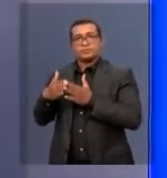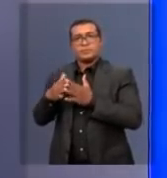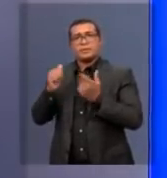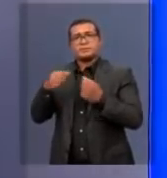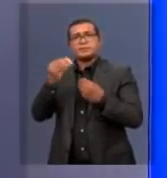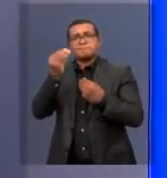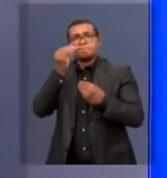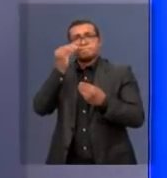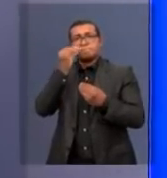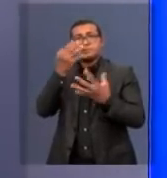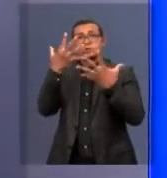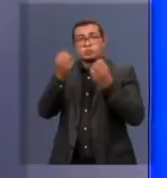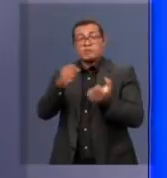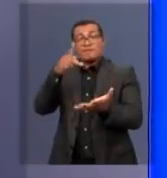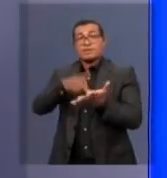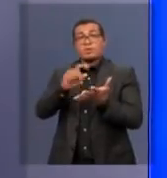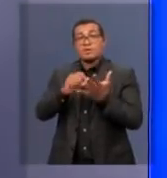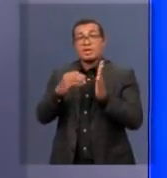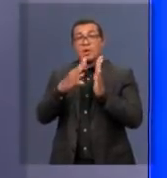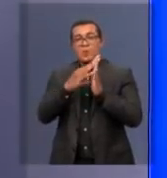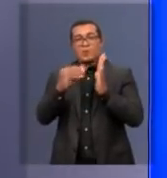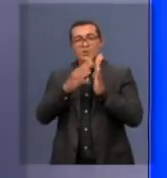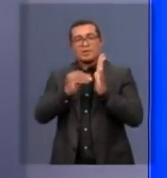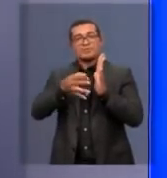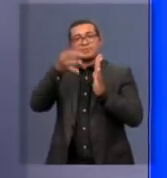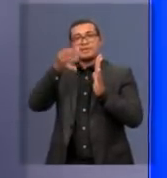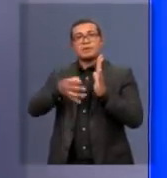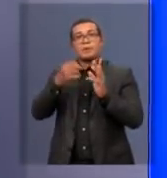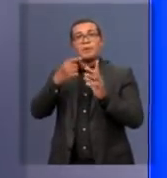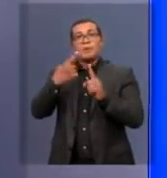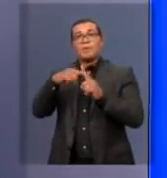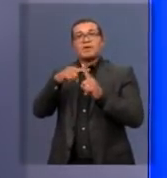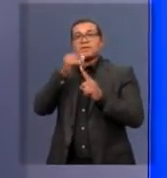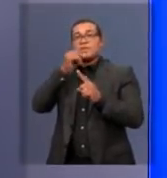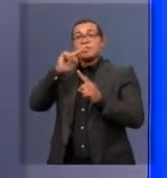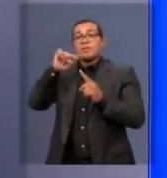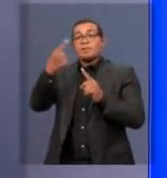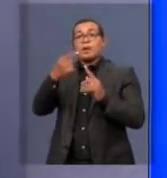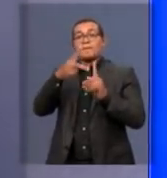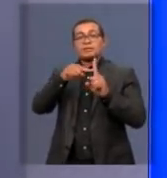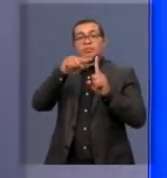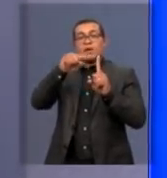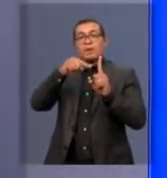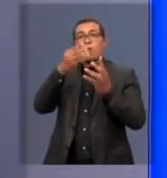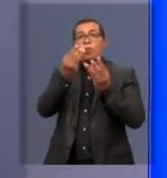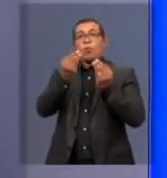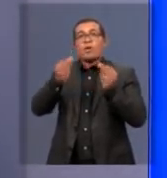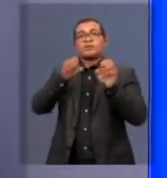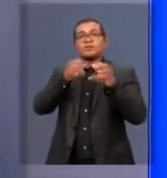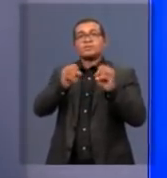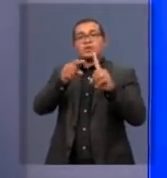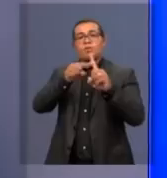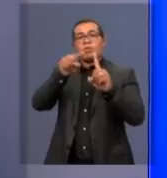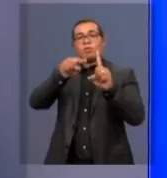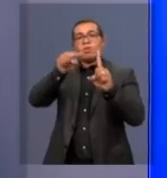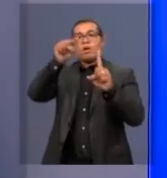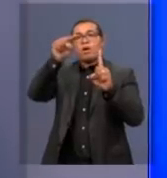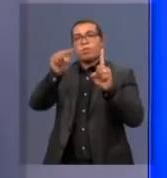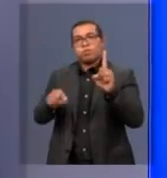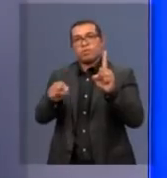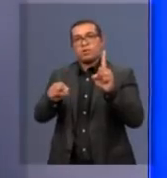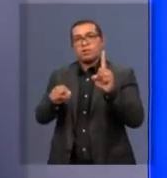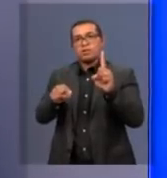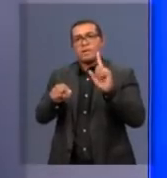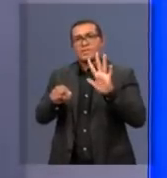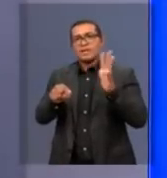foi no governo anterior o aprendizado dos alunos caiu com aumento de receita no momento atual ele subiu o